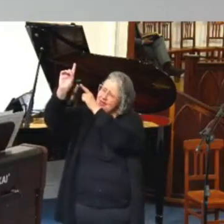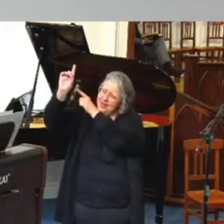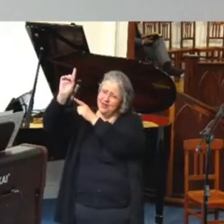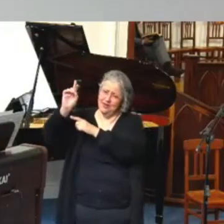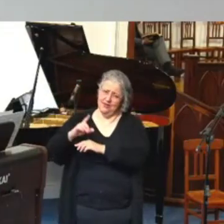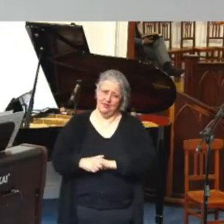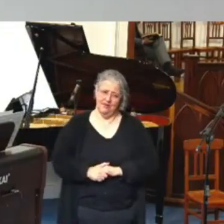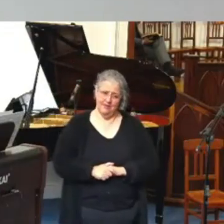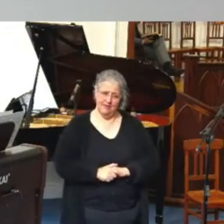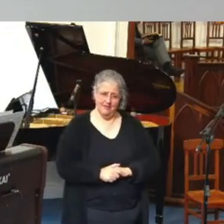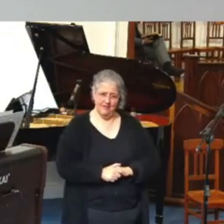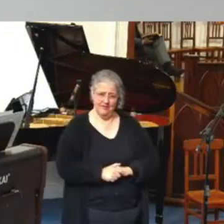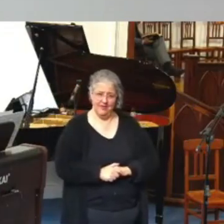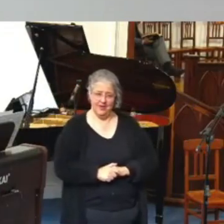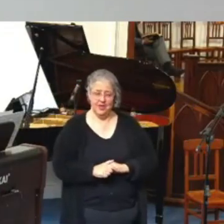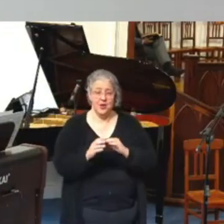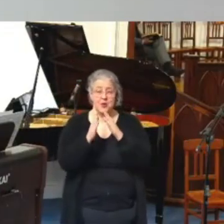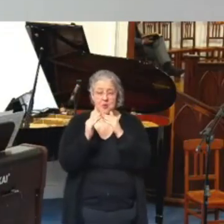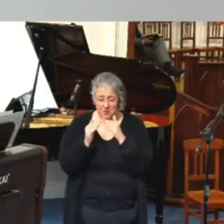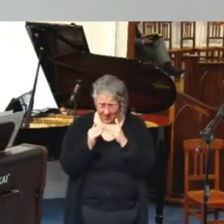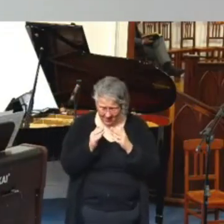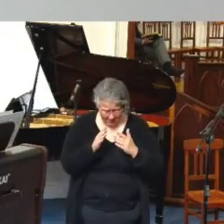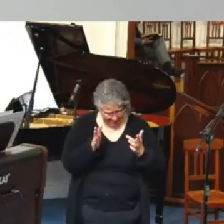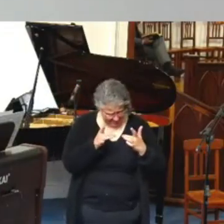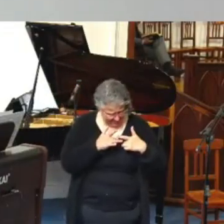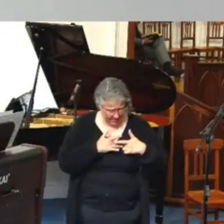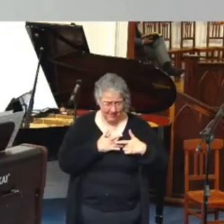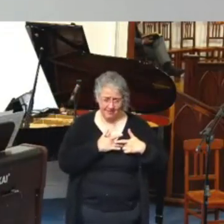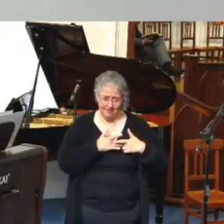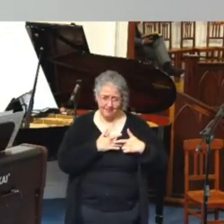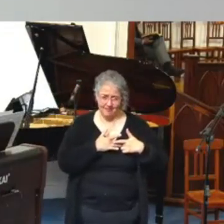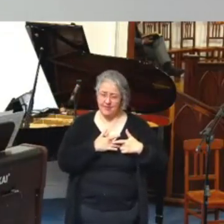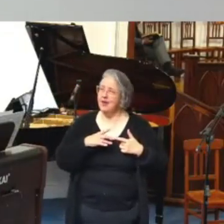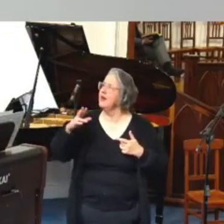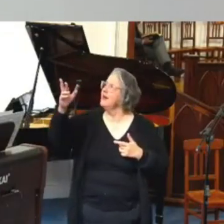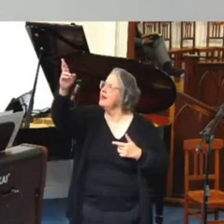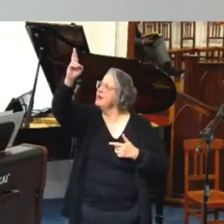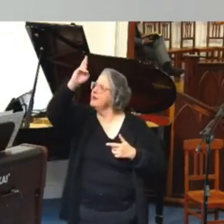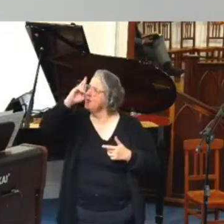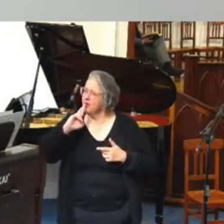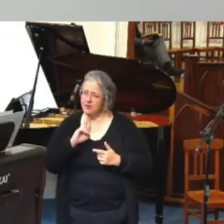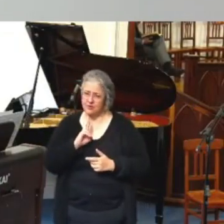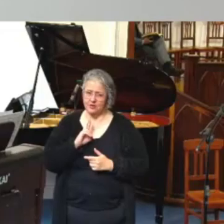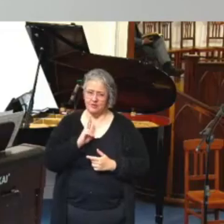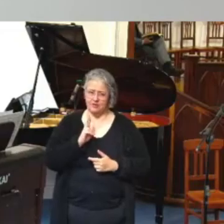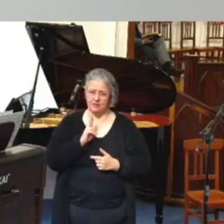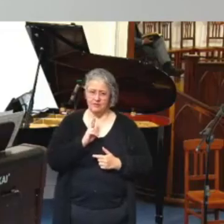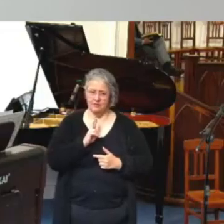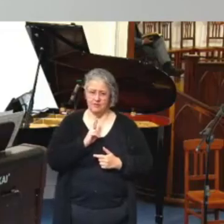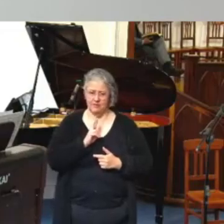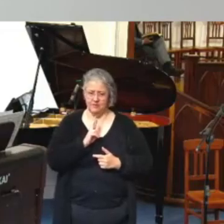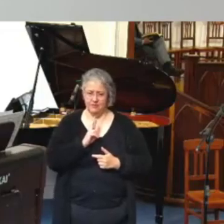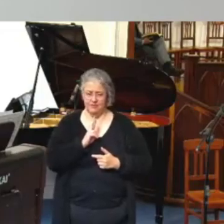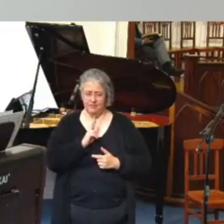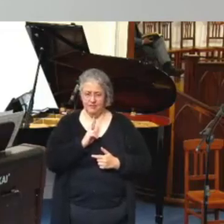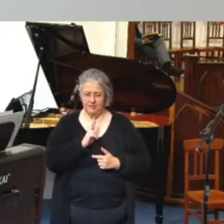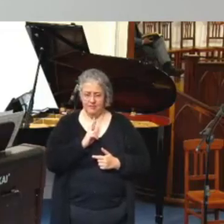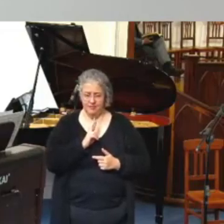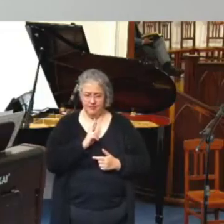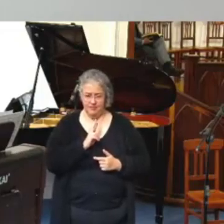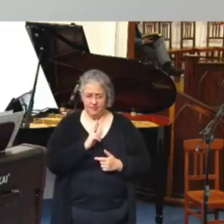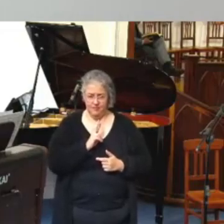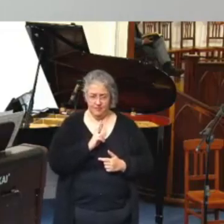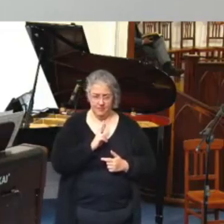meu sofrimento, no meu pedido de misericórdia, atende as minhas orações. É como se ele